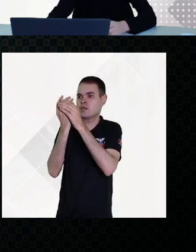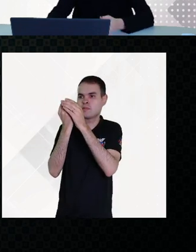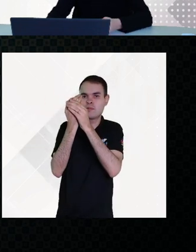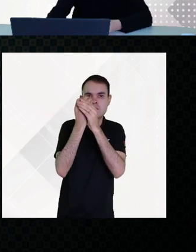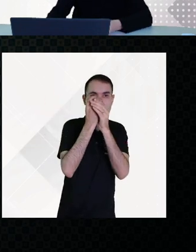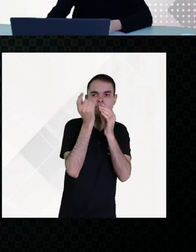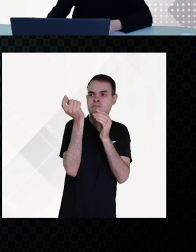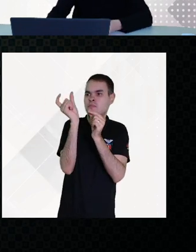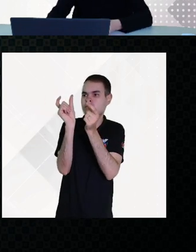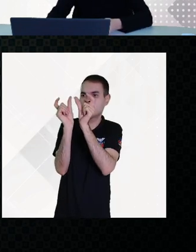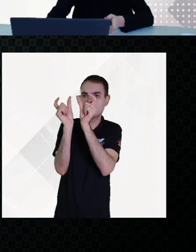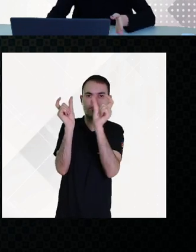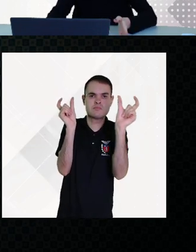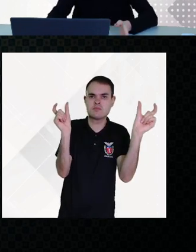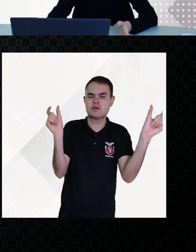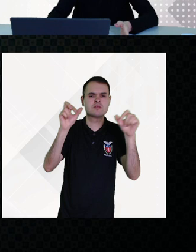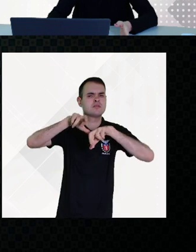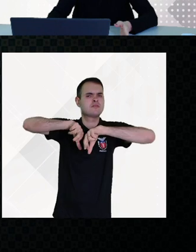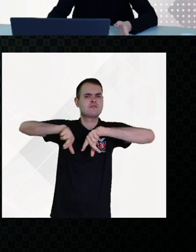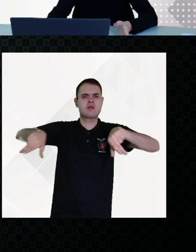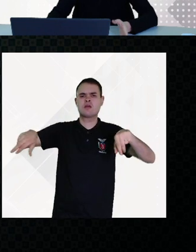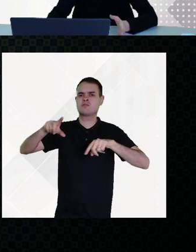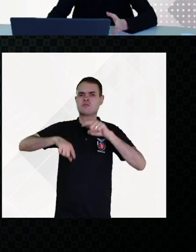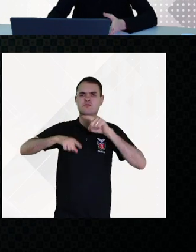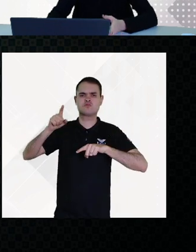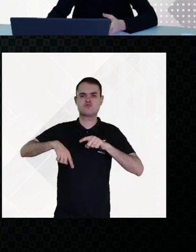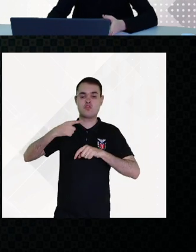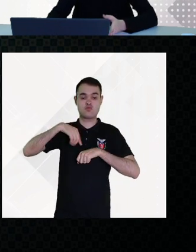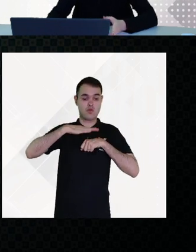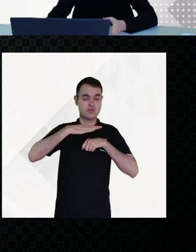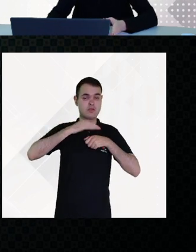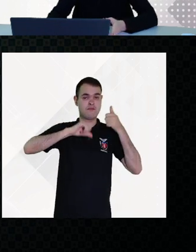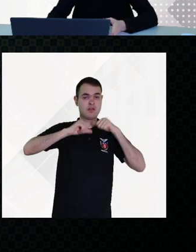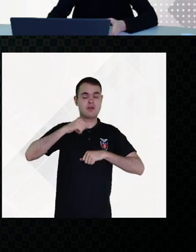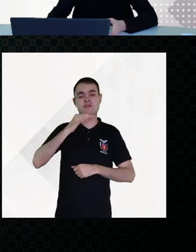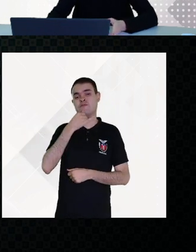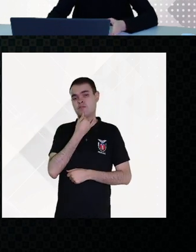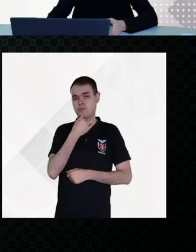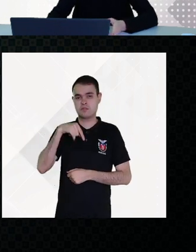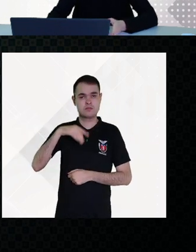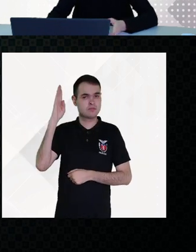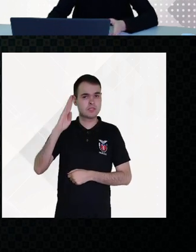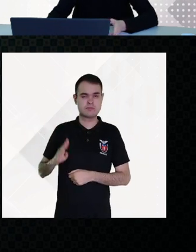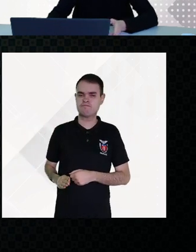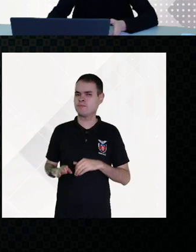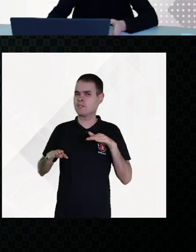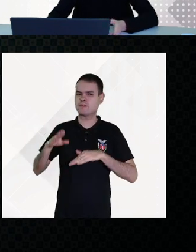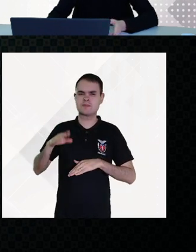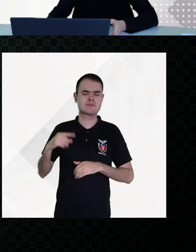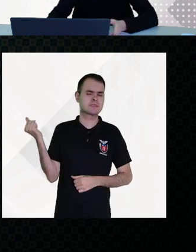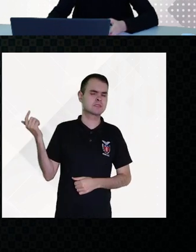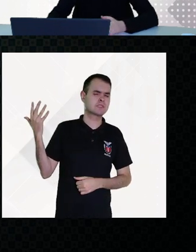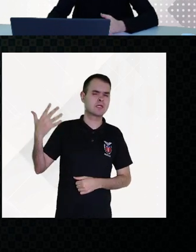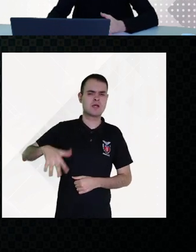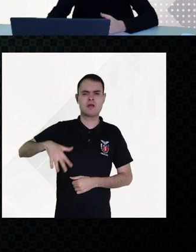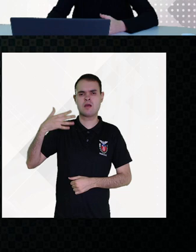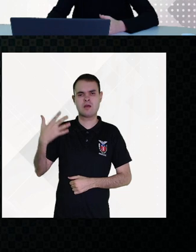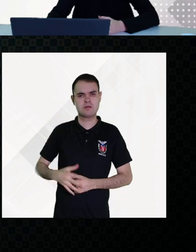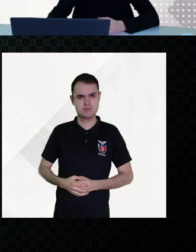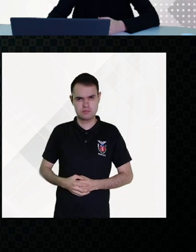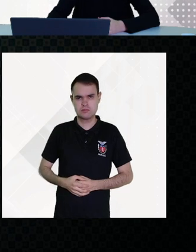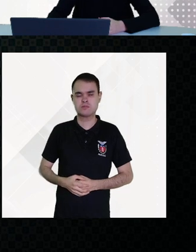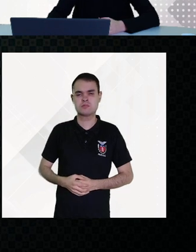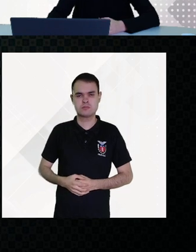assim, avaliar e saber qual é o recurso, porque, infelizmente, no Brasil, esses recursos muitas vezes são muito caros. Né? A gente